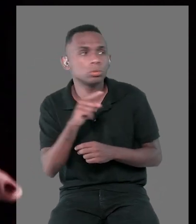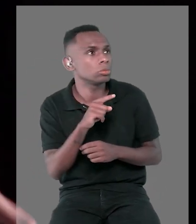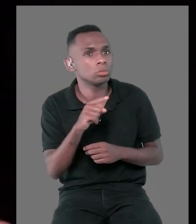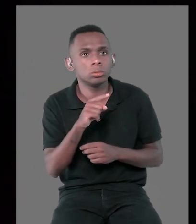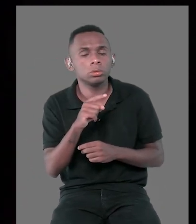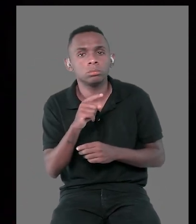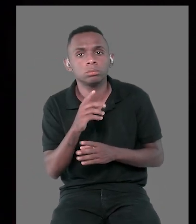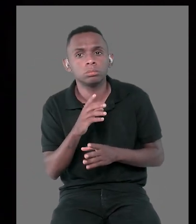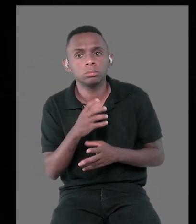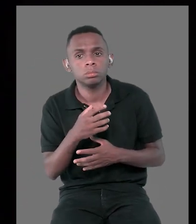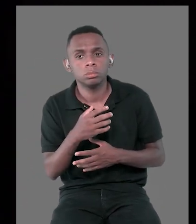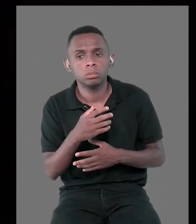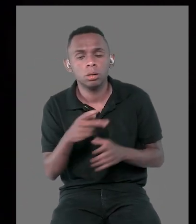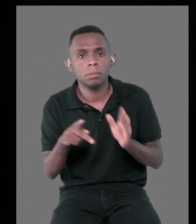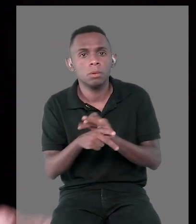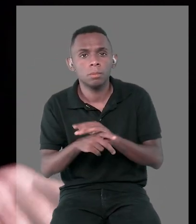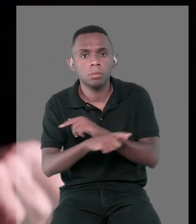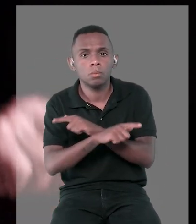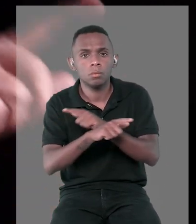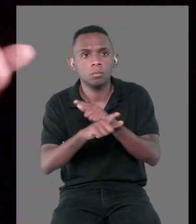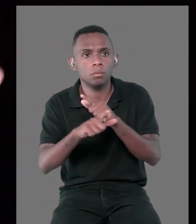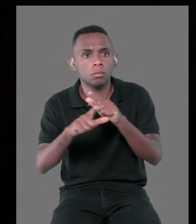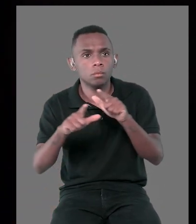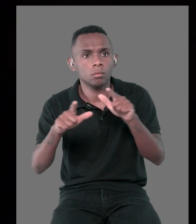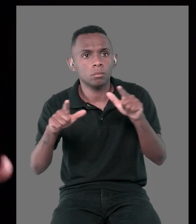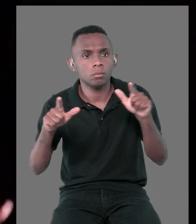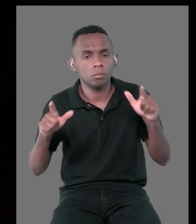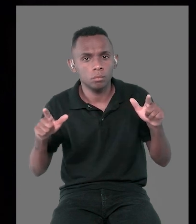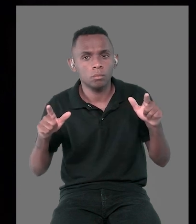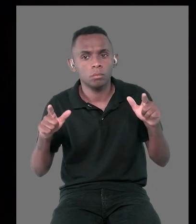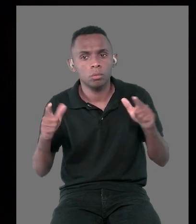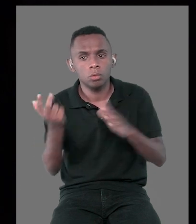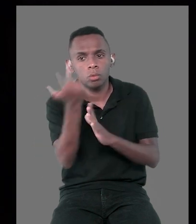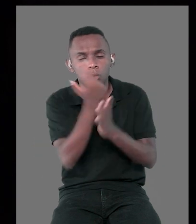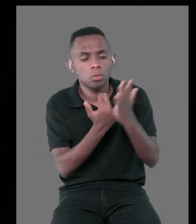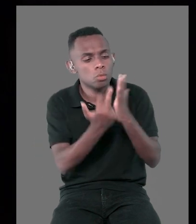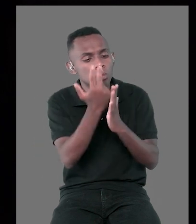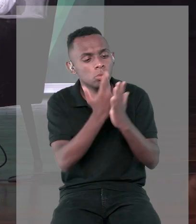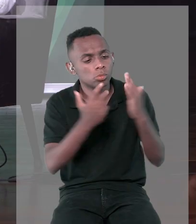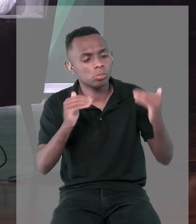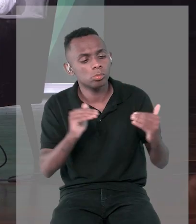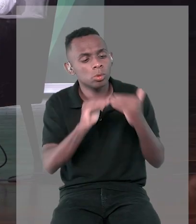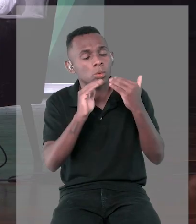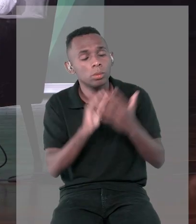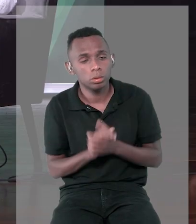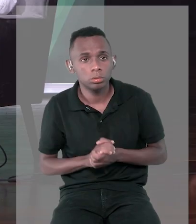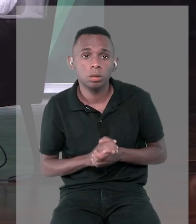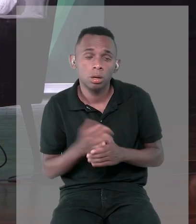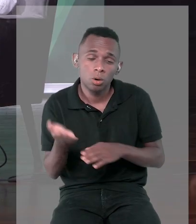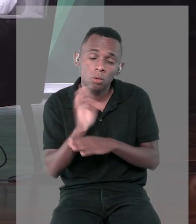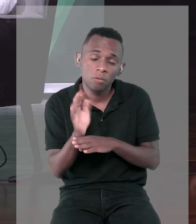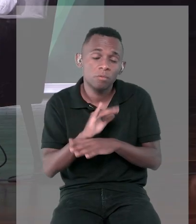no vazio do branco, só com um contorno. E é isso que